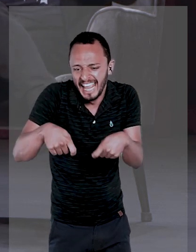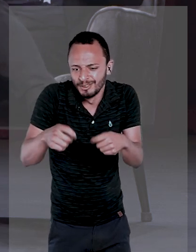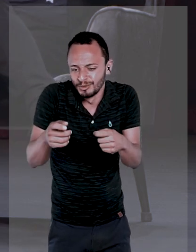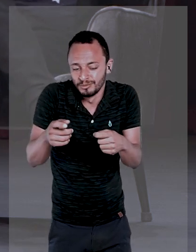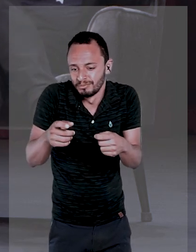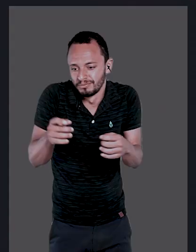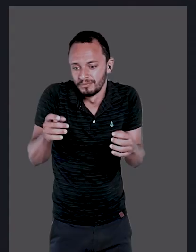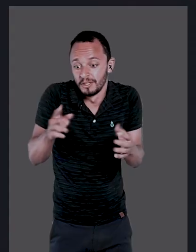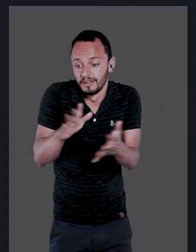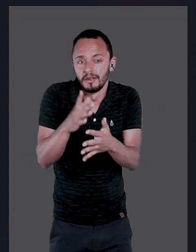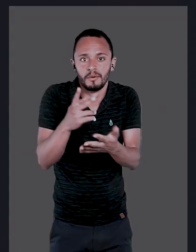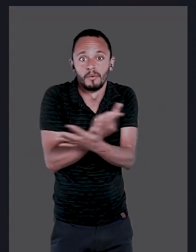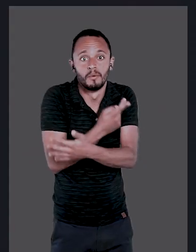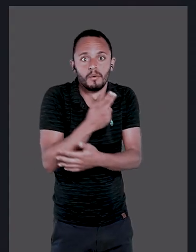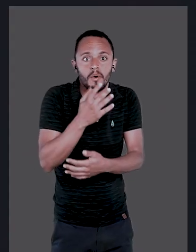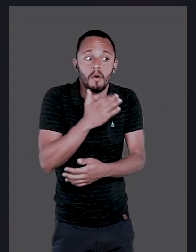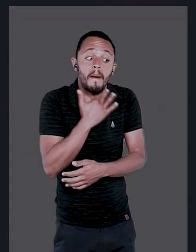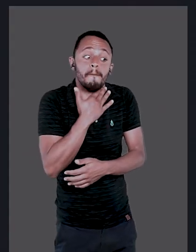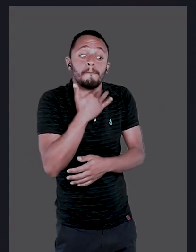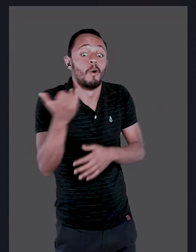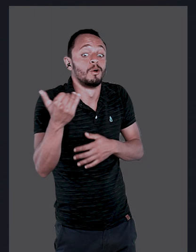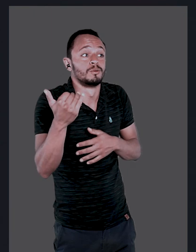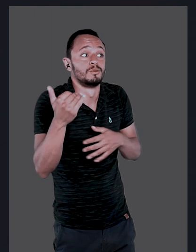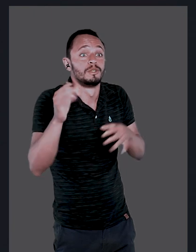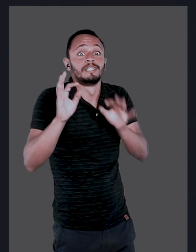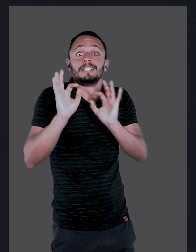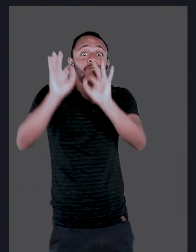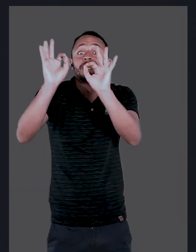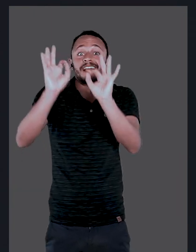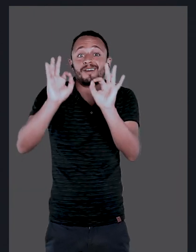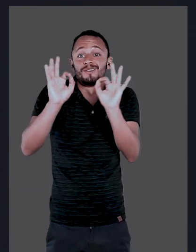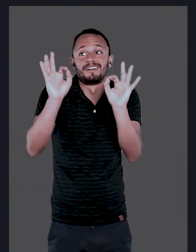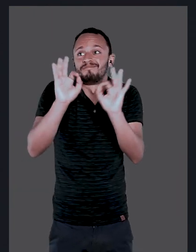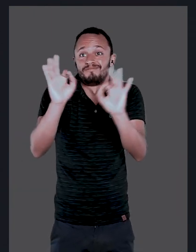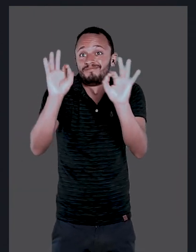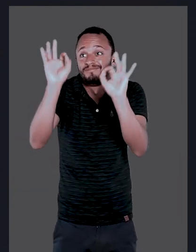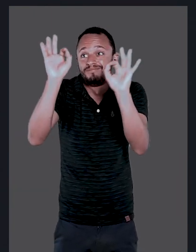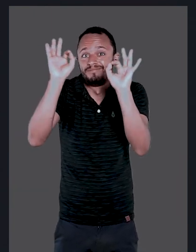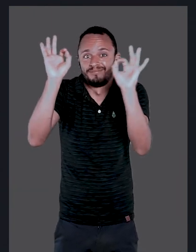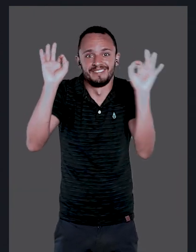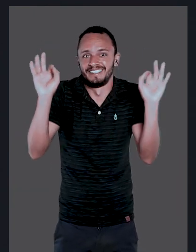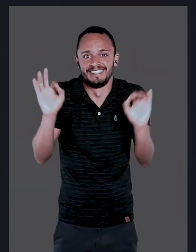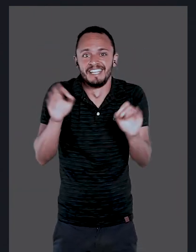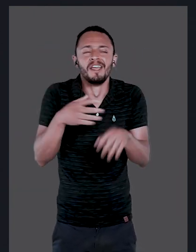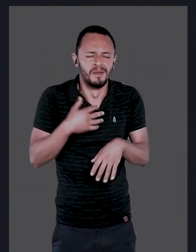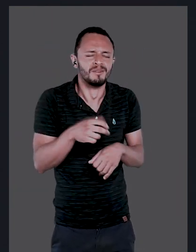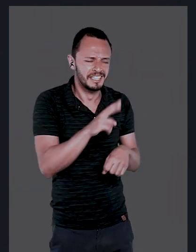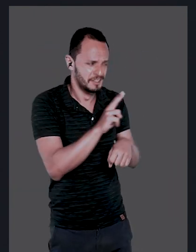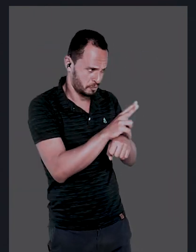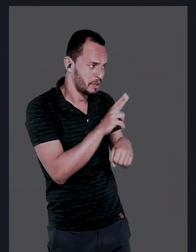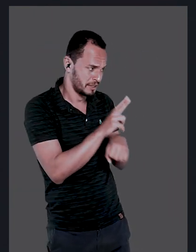mas eu tenho a sensação de que eu vou ser um morto espetacular.